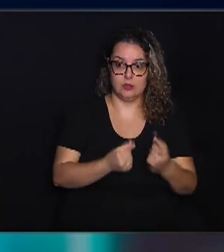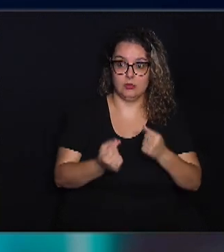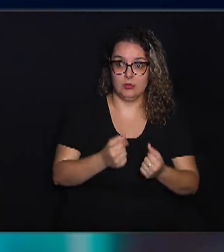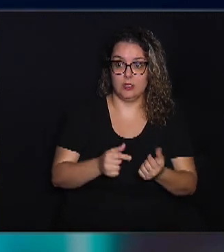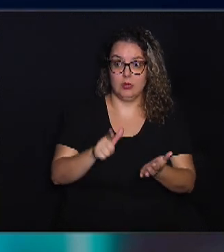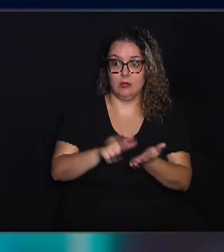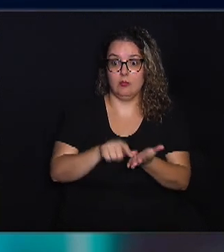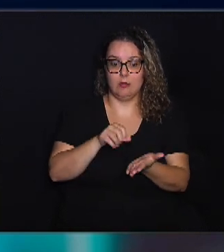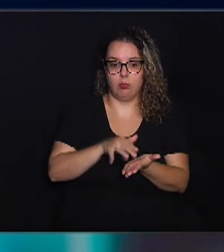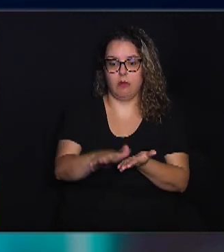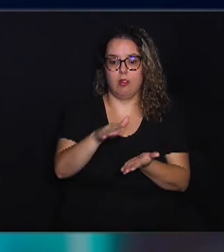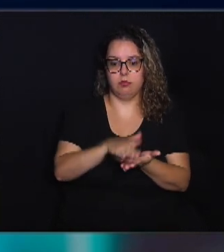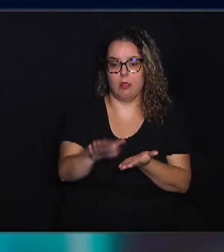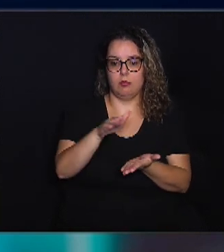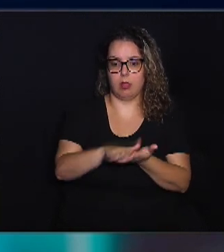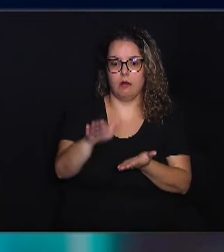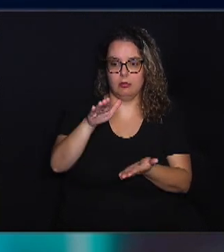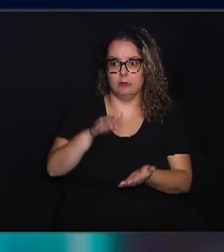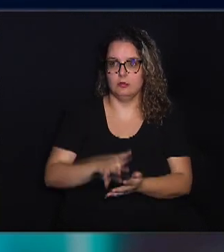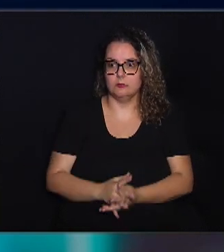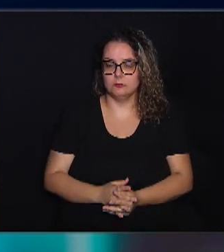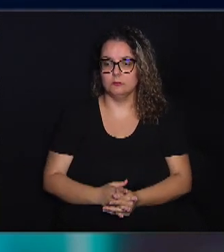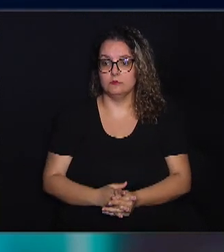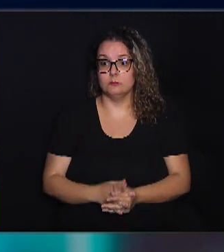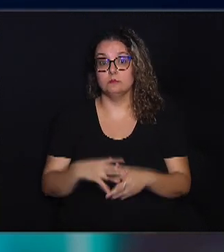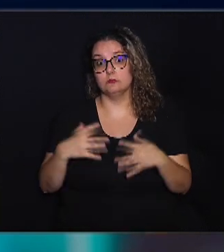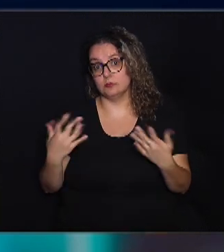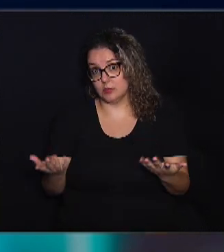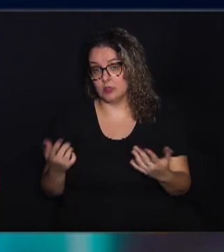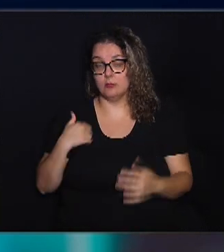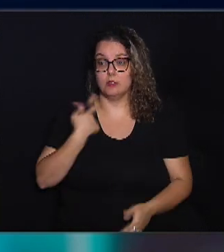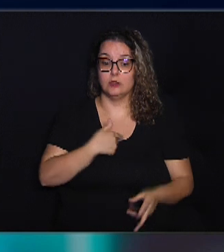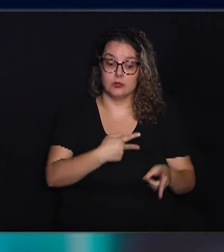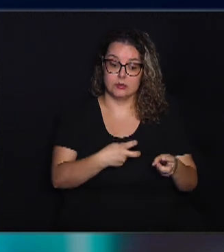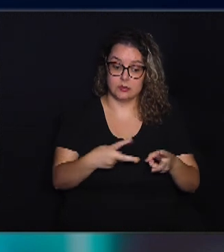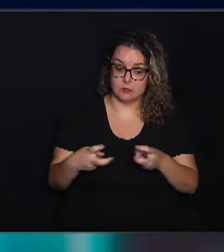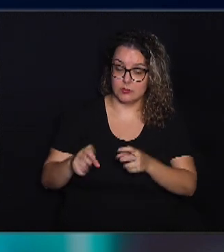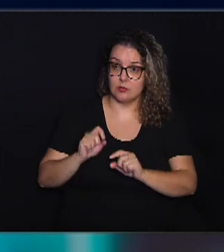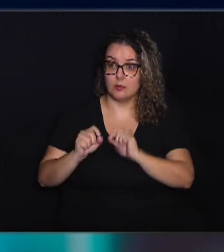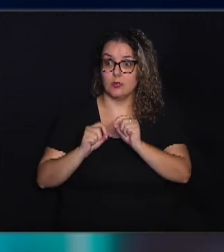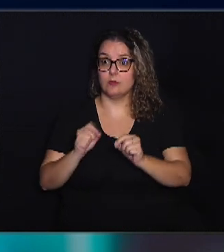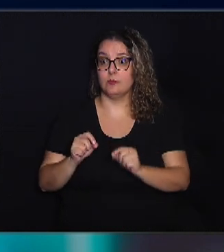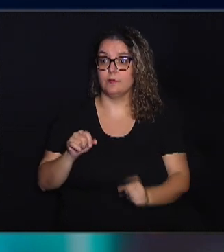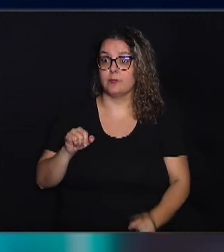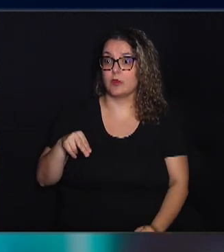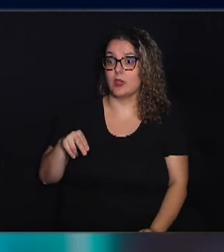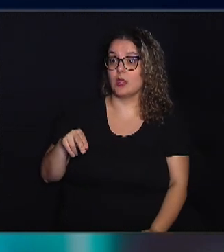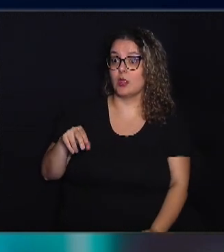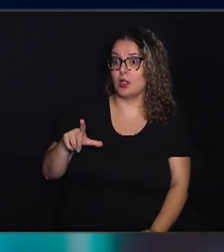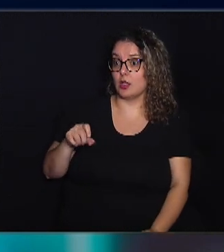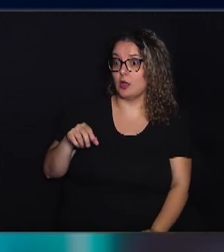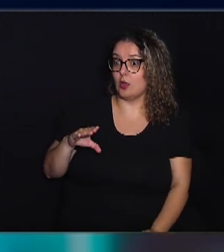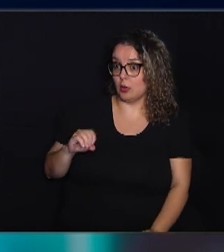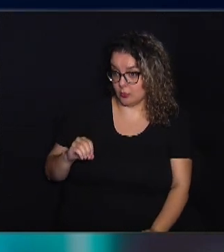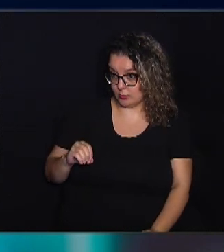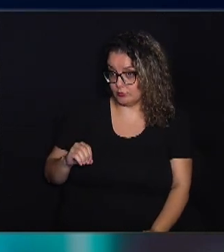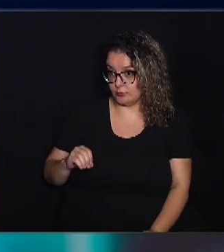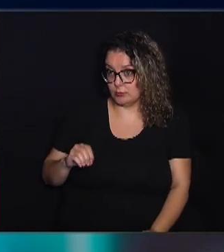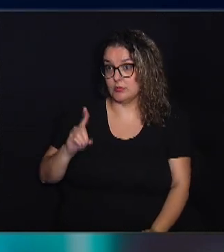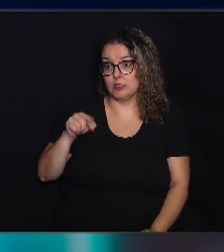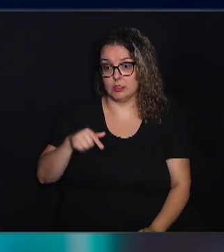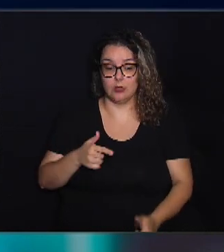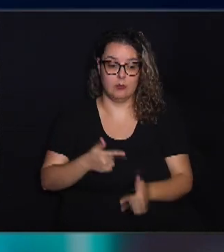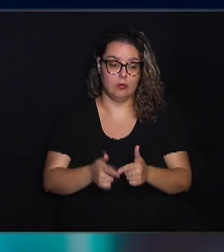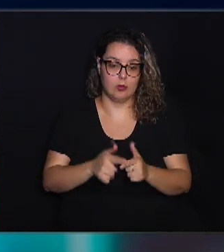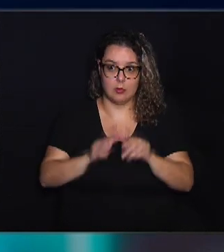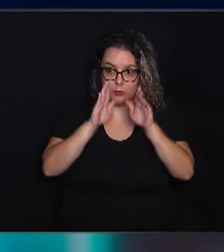papel, enfim, a nossa percepção que isso é inócuo em relação a atingir o problema. Então,